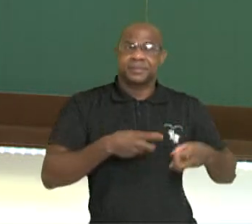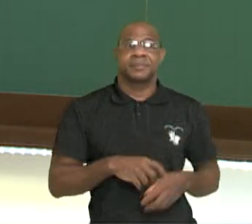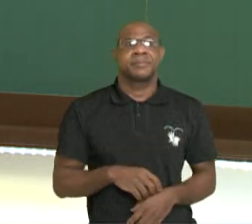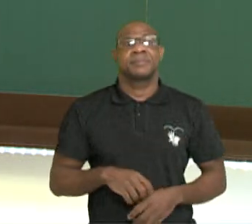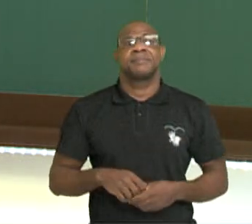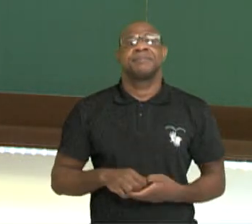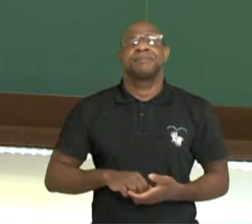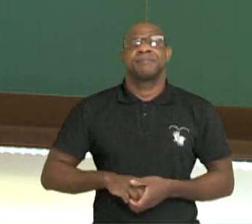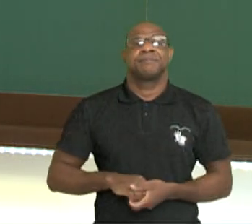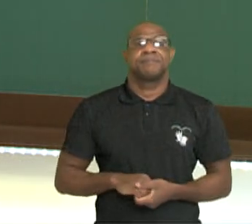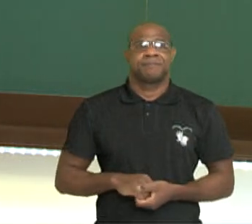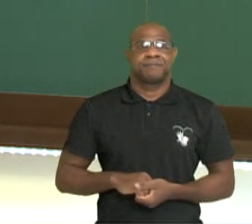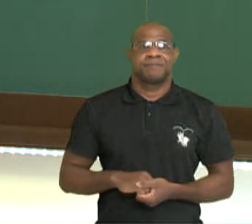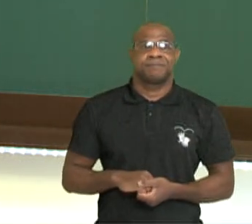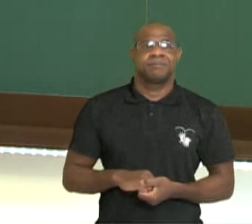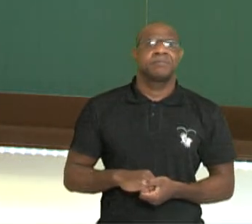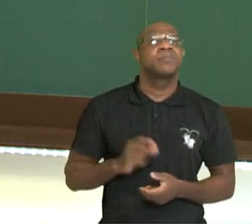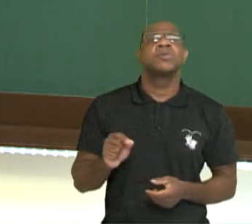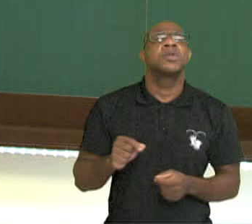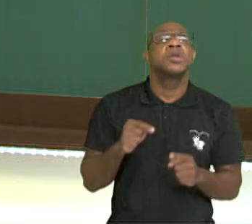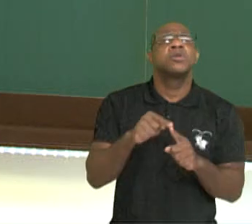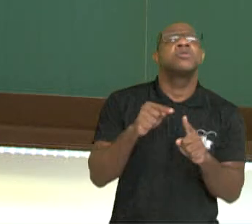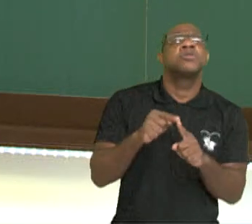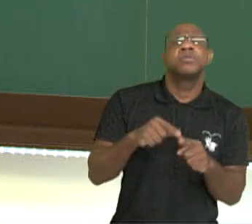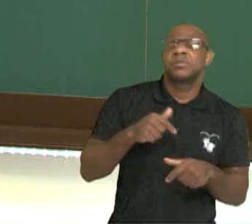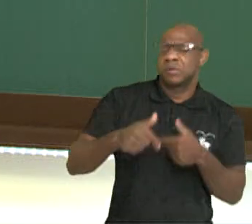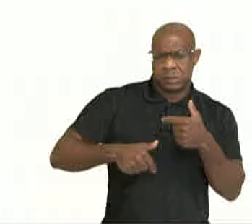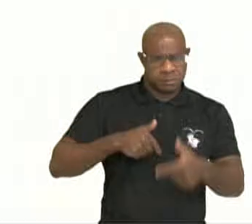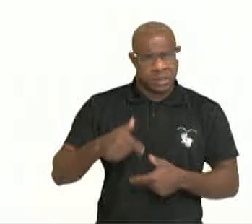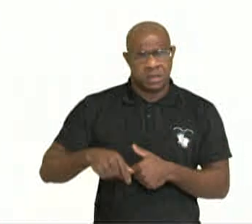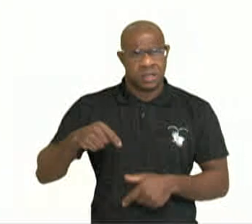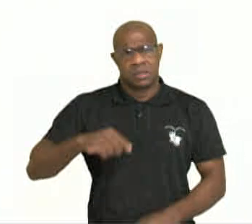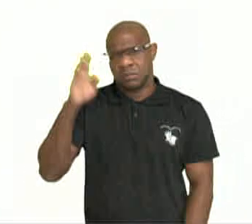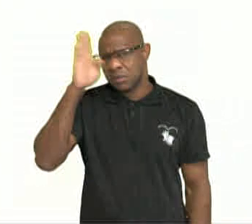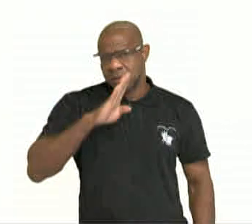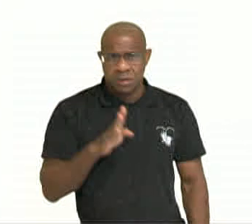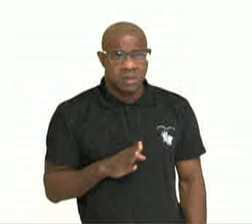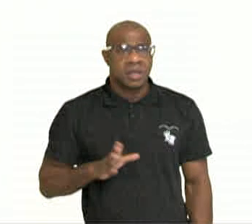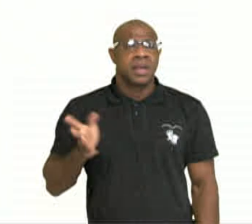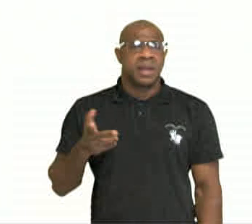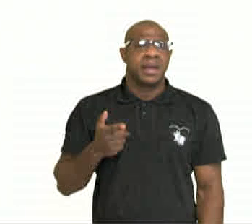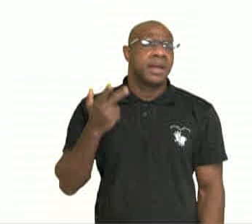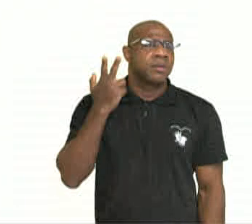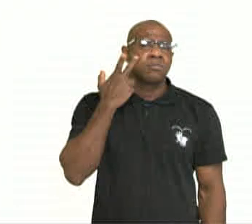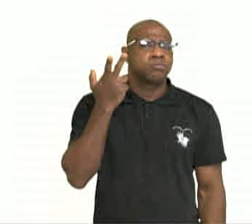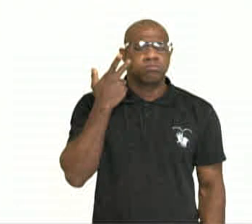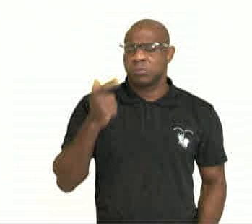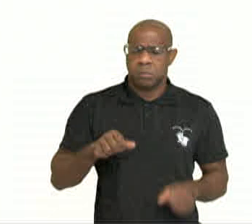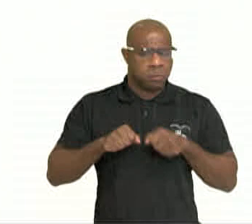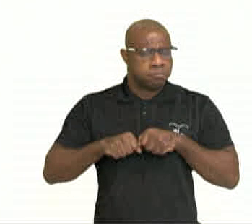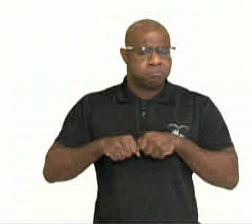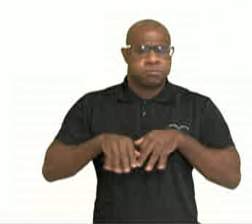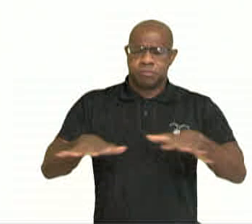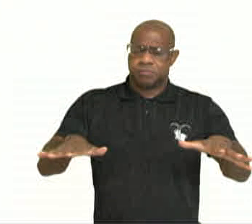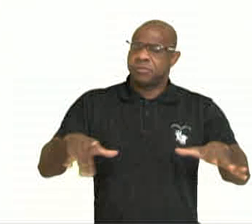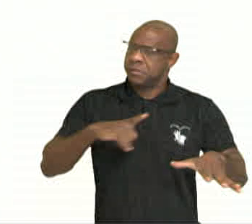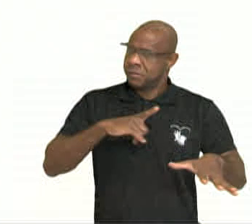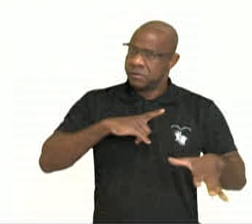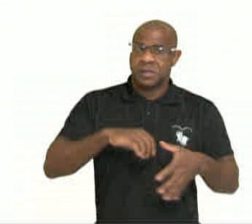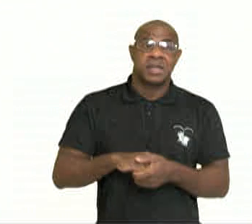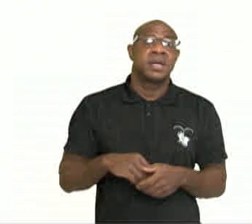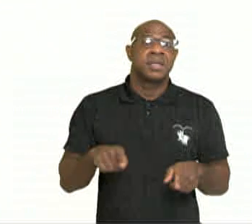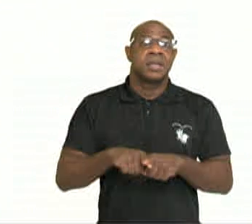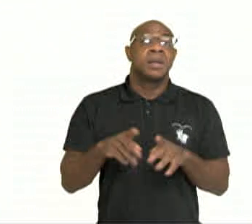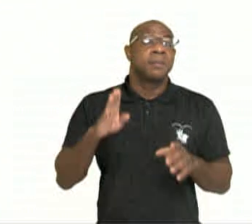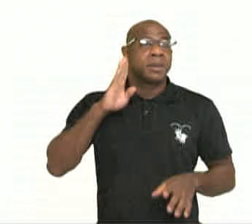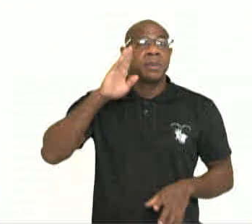vegetal. Esse tipo de atividade no nosso país é bastante difundido, ocorre muito, principalmente na